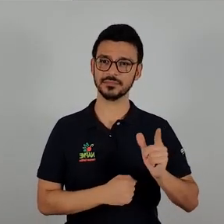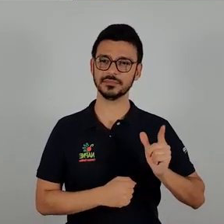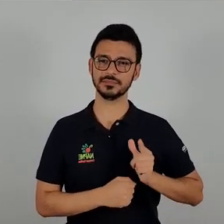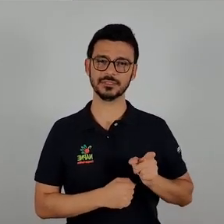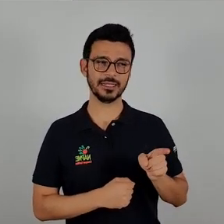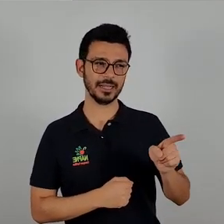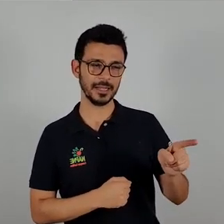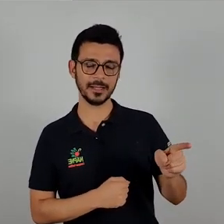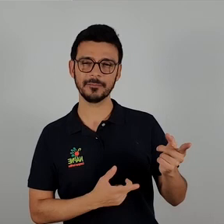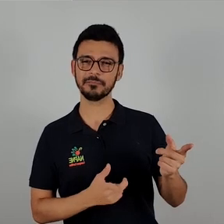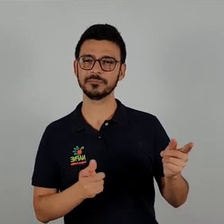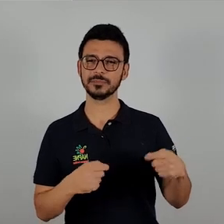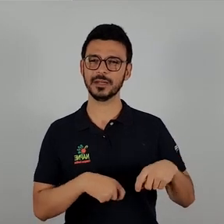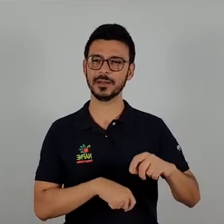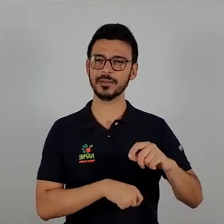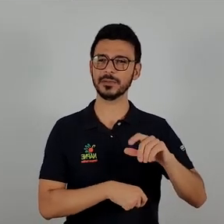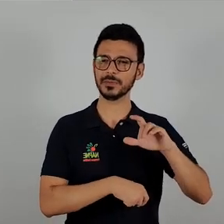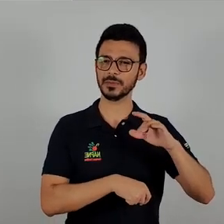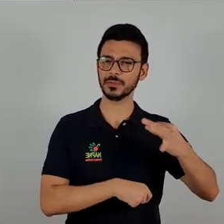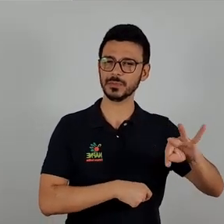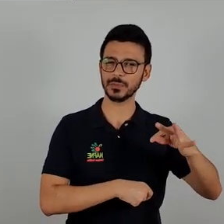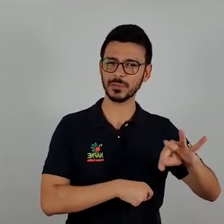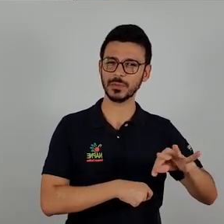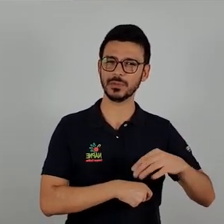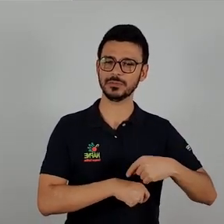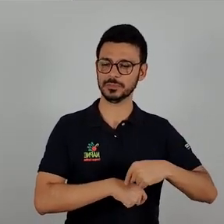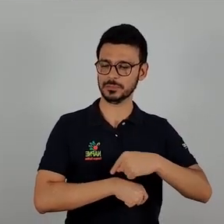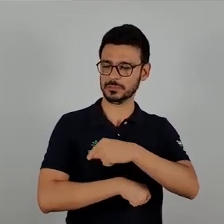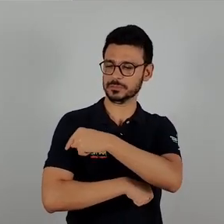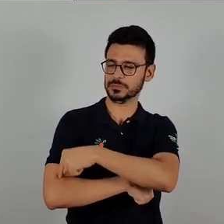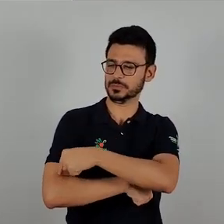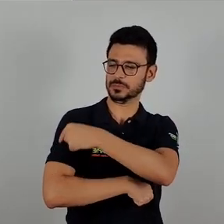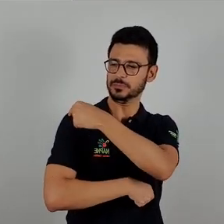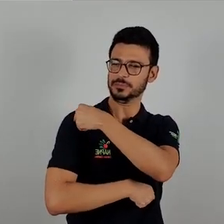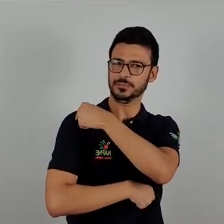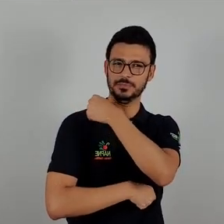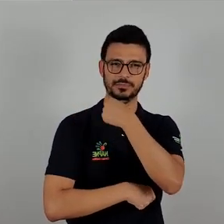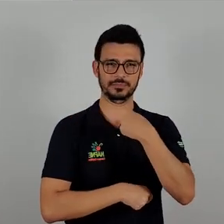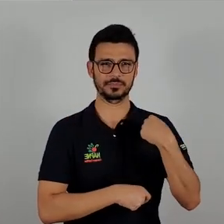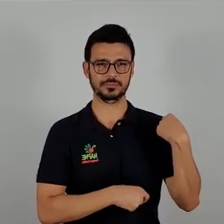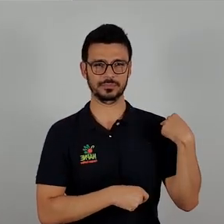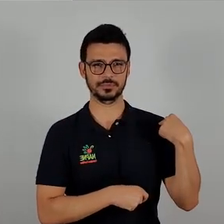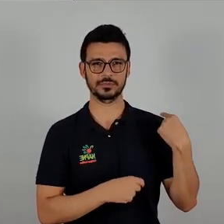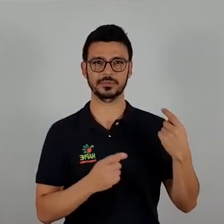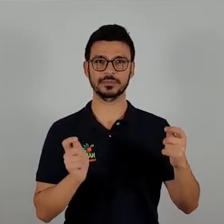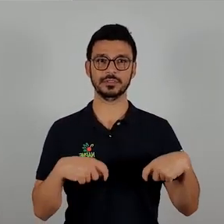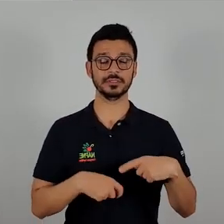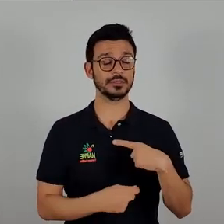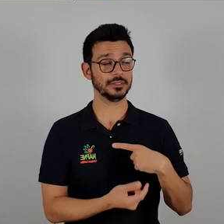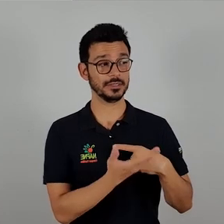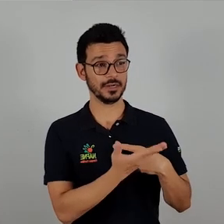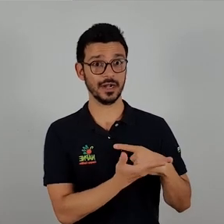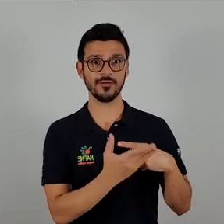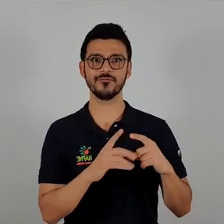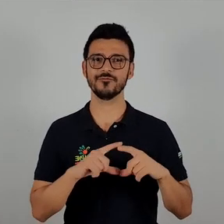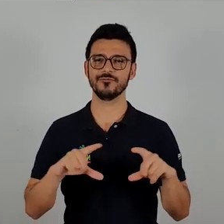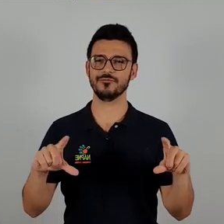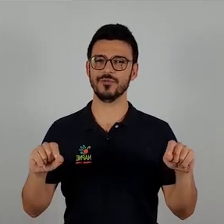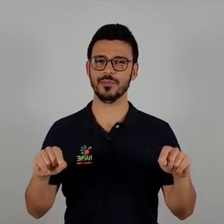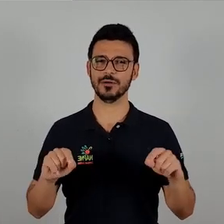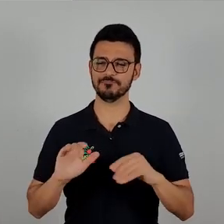A dor é a primeira que vai embora. Mas só vai embora depois que melhorar as queixas mentais, por exemplo.